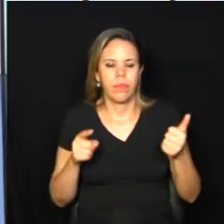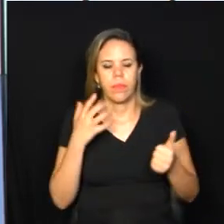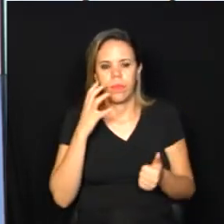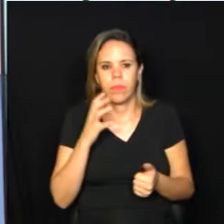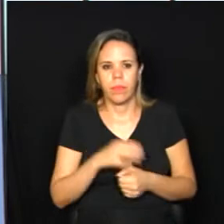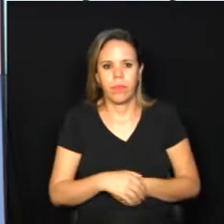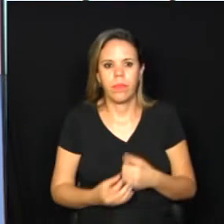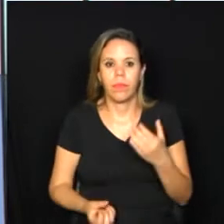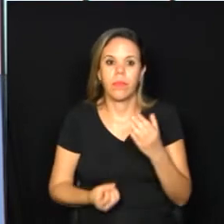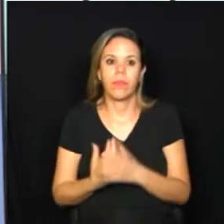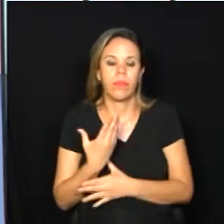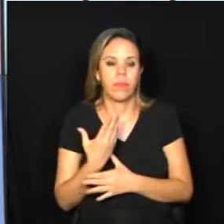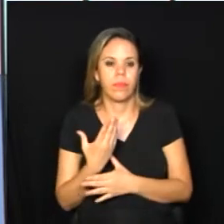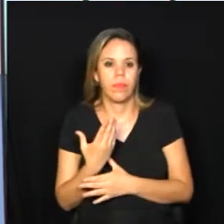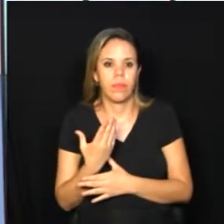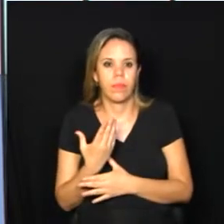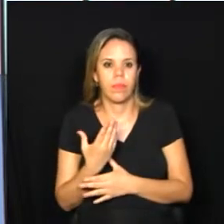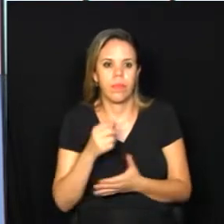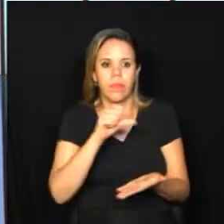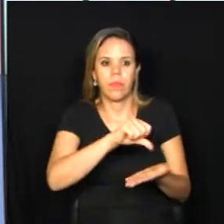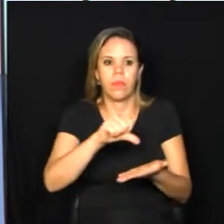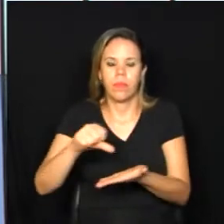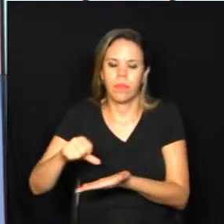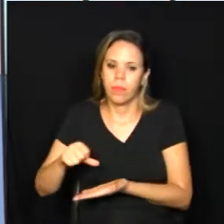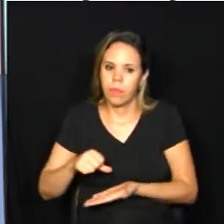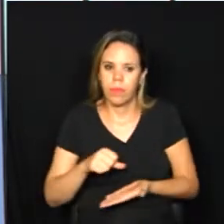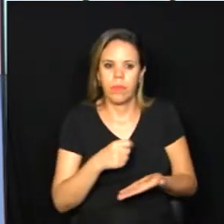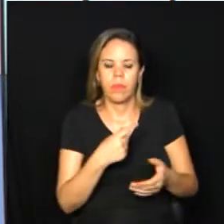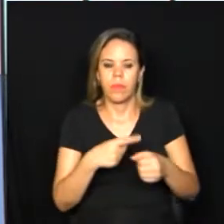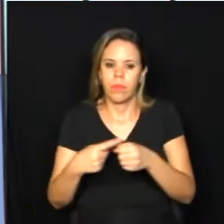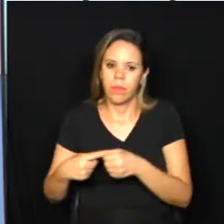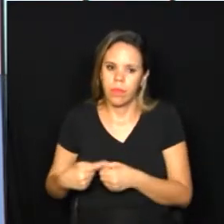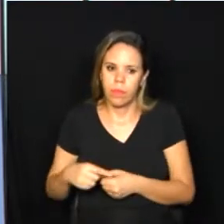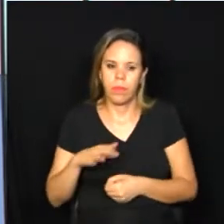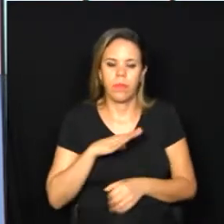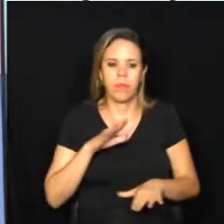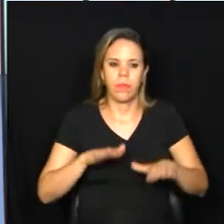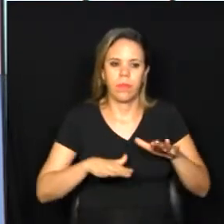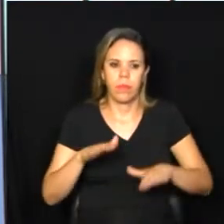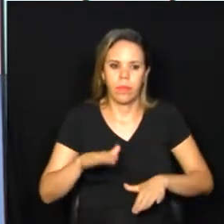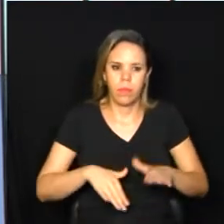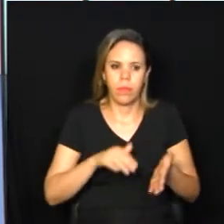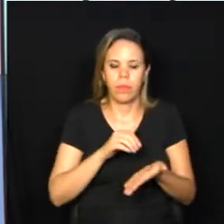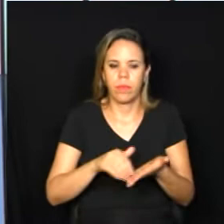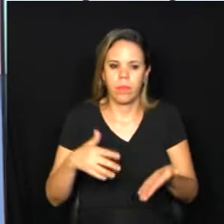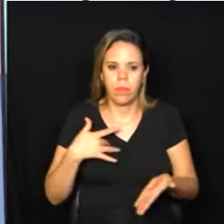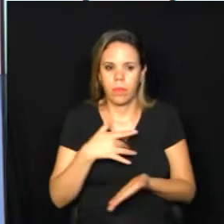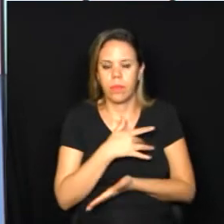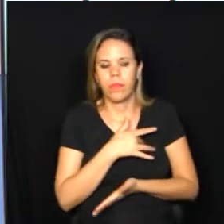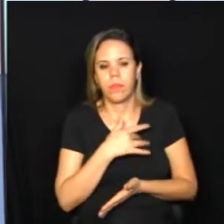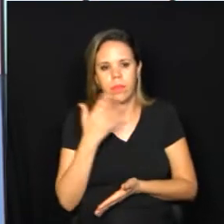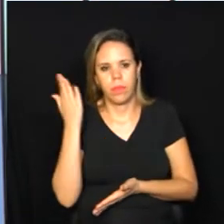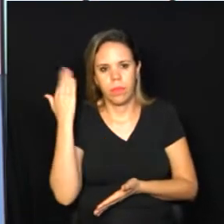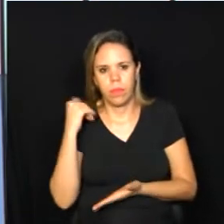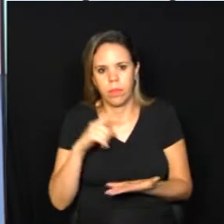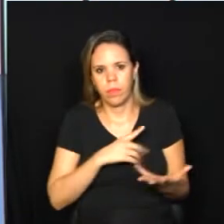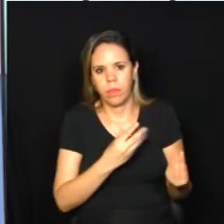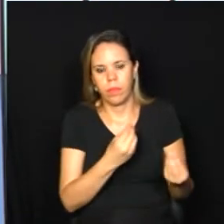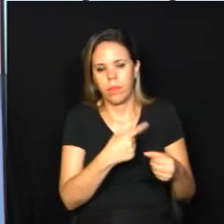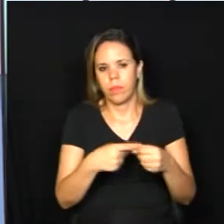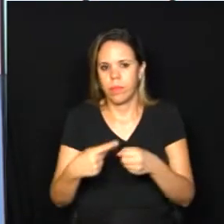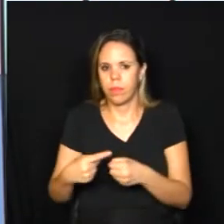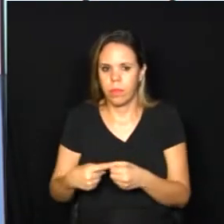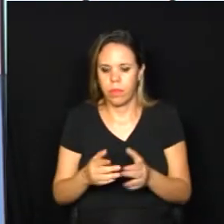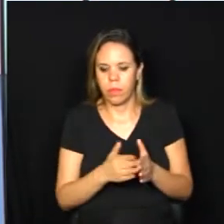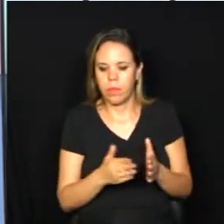E vai acontecer de forma regionalizada, de acordo aí com os departamentos de saúde. A gente sabe que tem municípios que estão